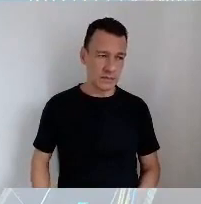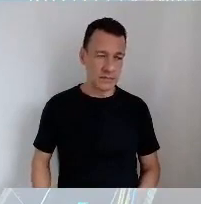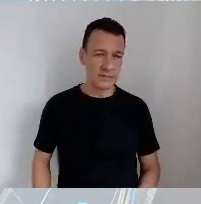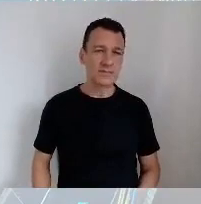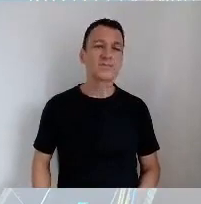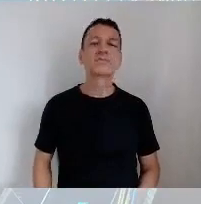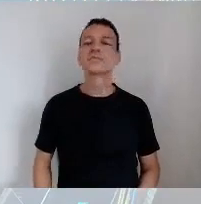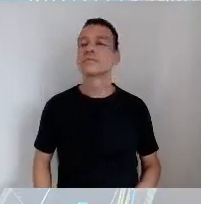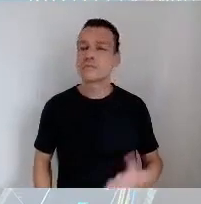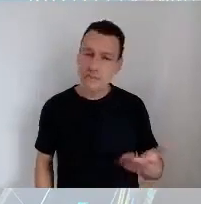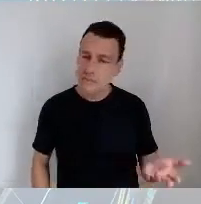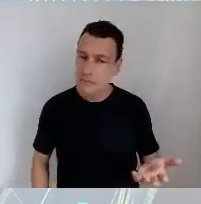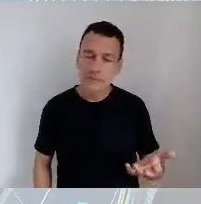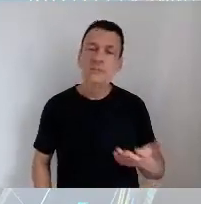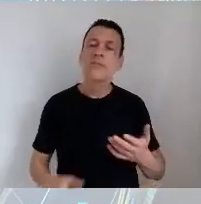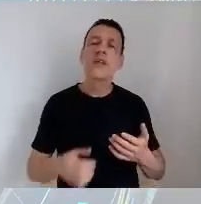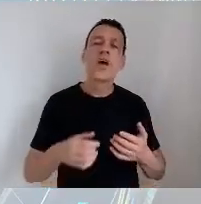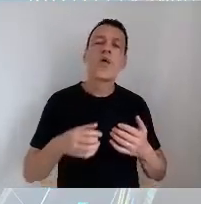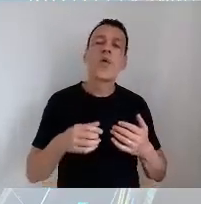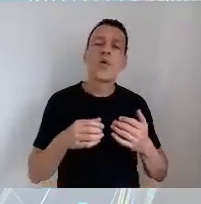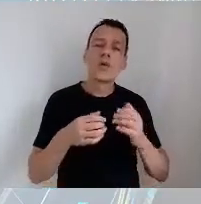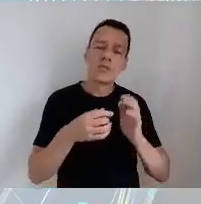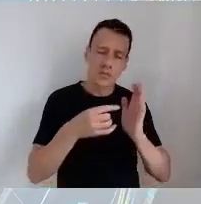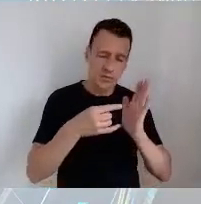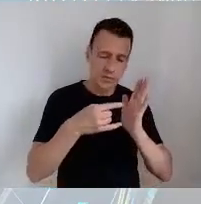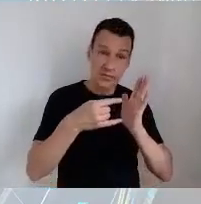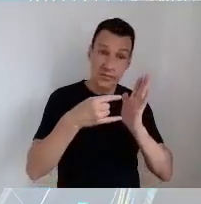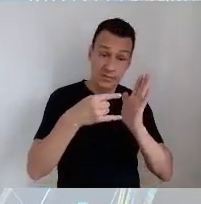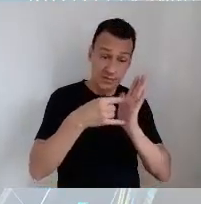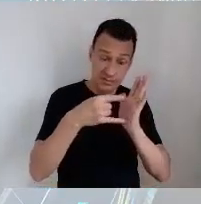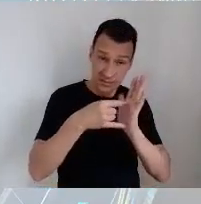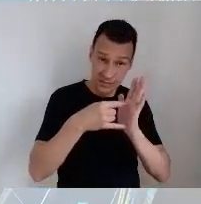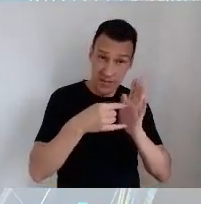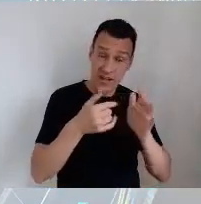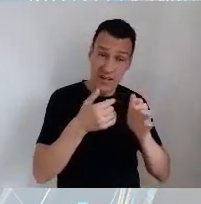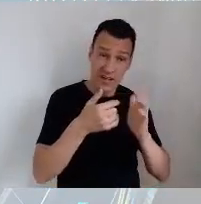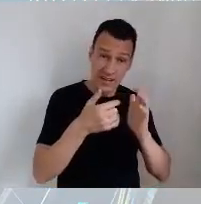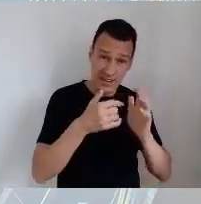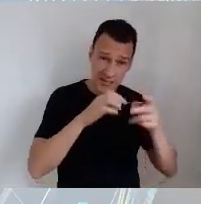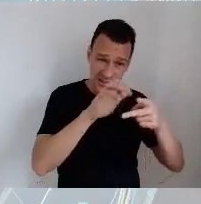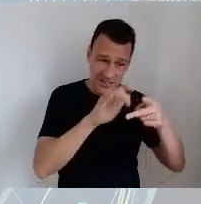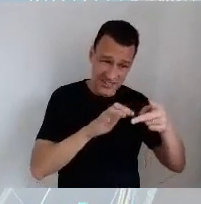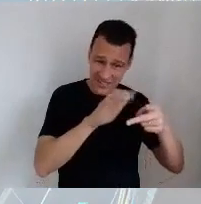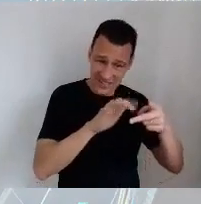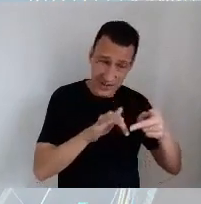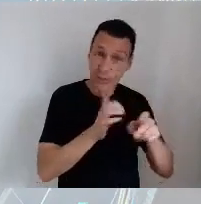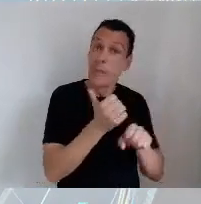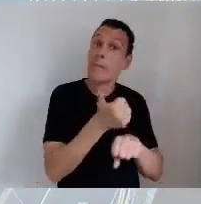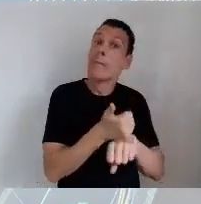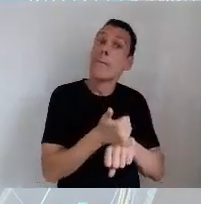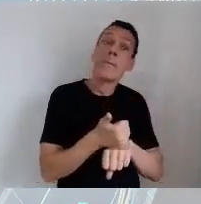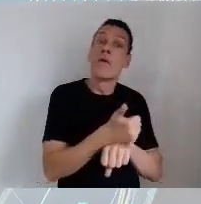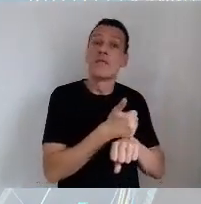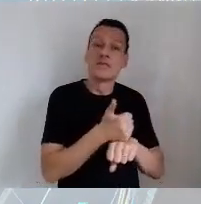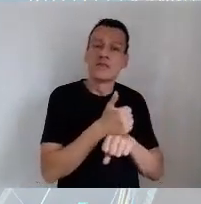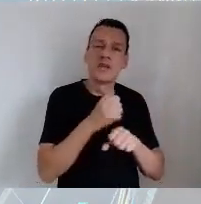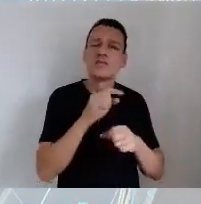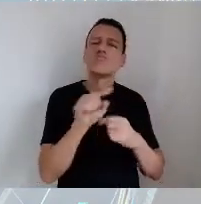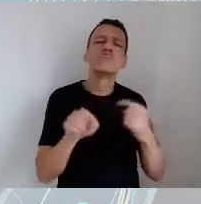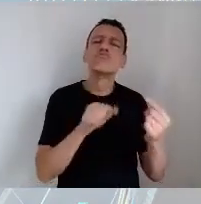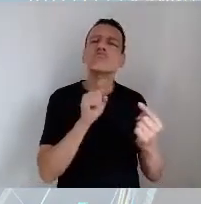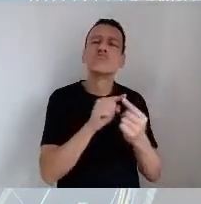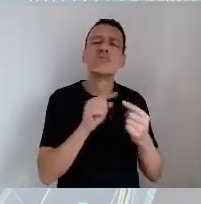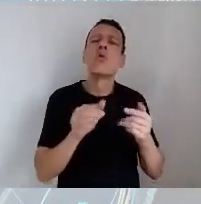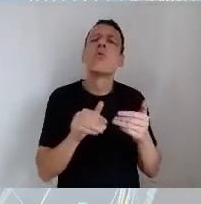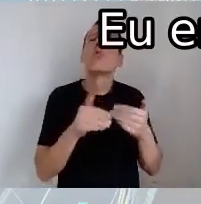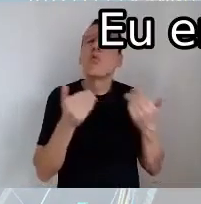objetivo de um desenvolvedor de software profissional que que nos motiva o que que faz eventualmente a nossa função a nossa profissão vale a pena por que que a gente